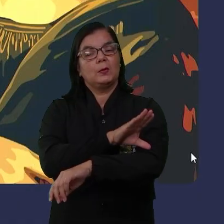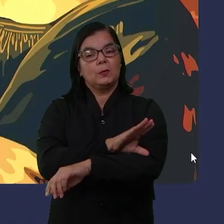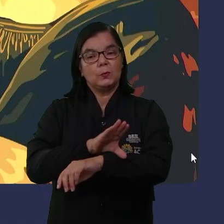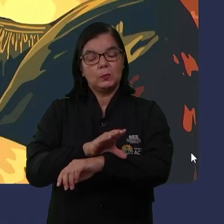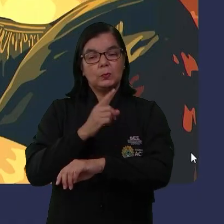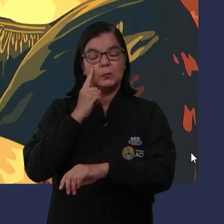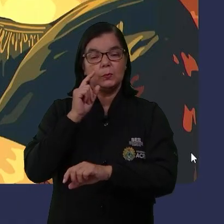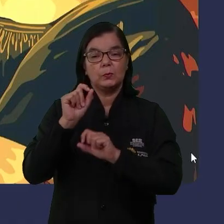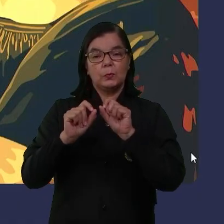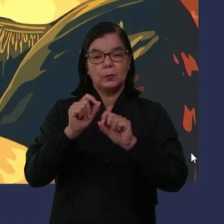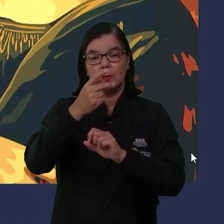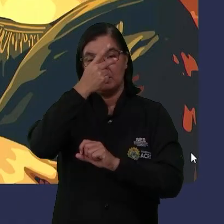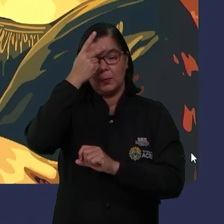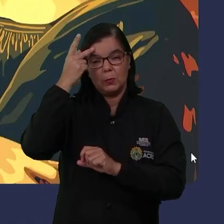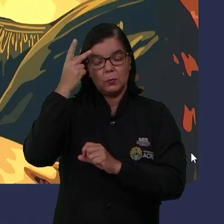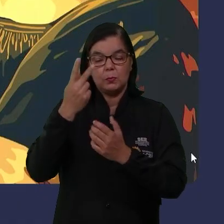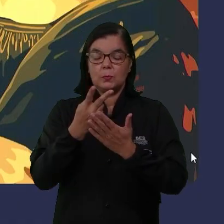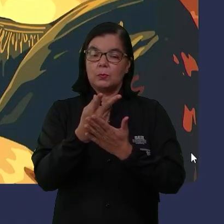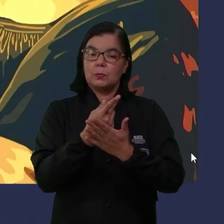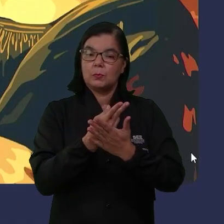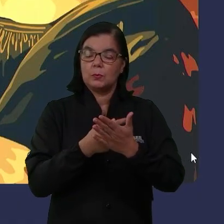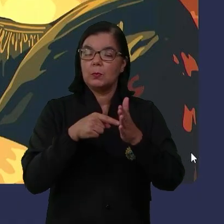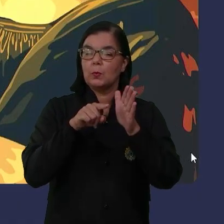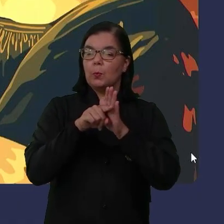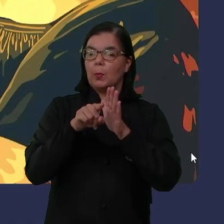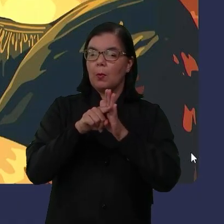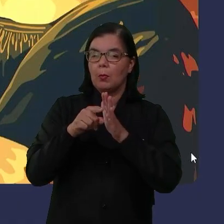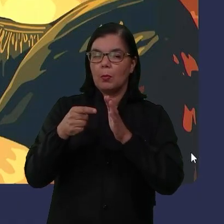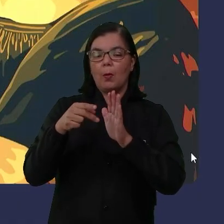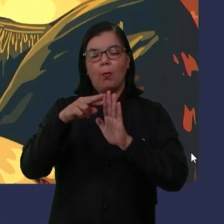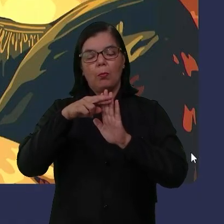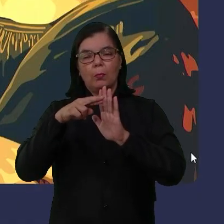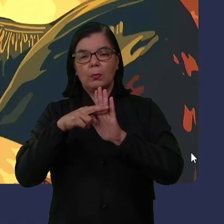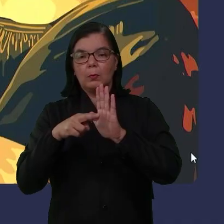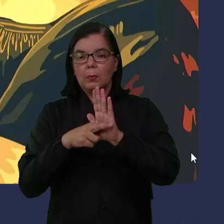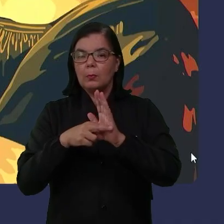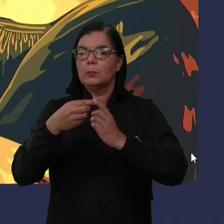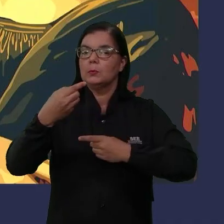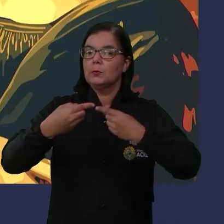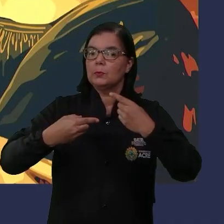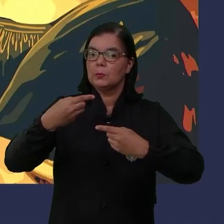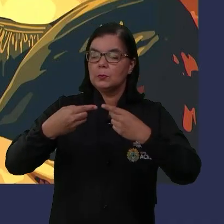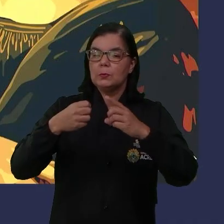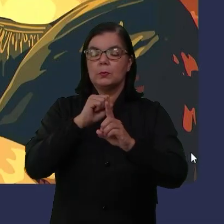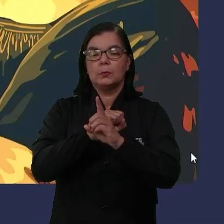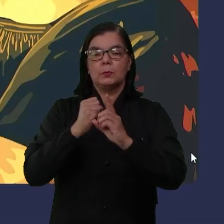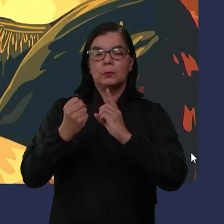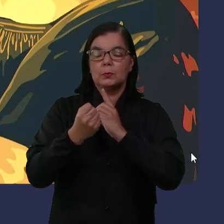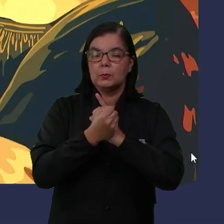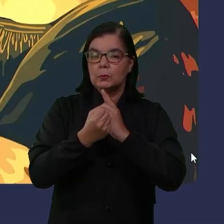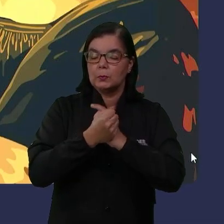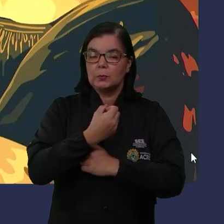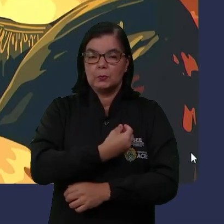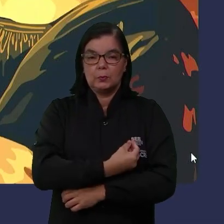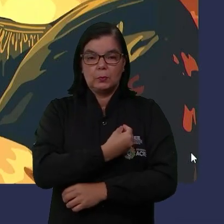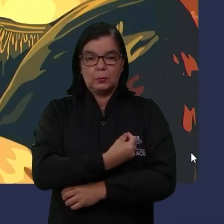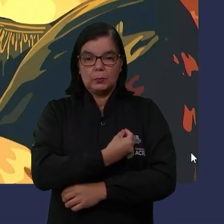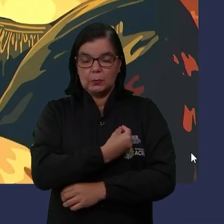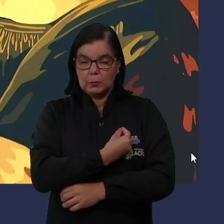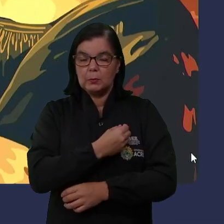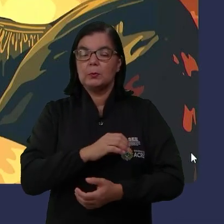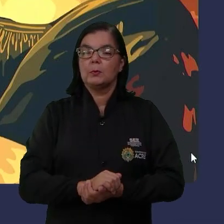Ela permite que artistas questionem normas sociais e políticas, reflete a realidade de